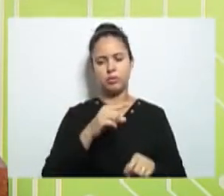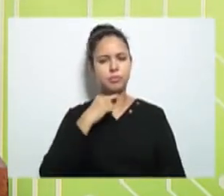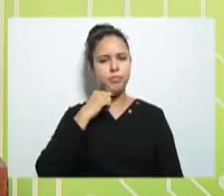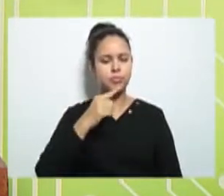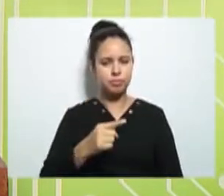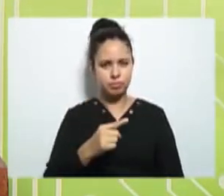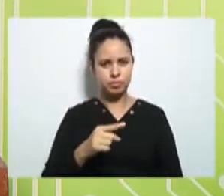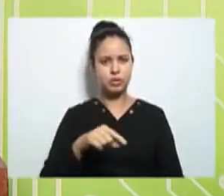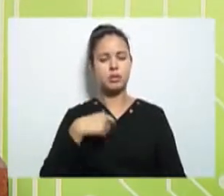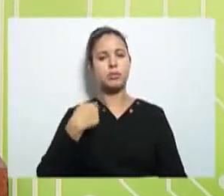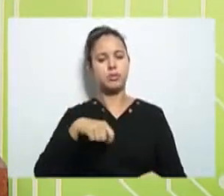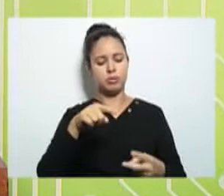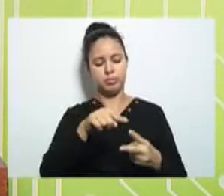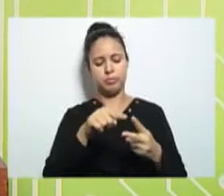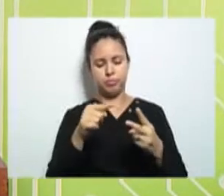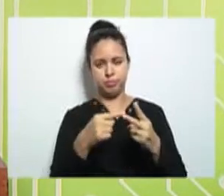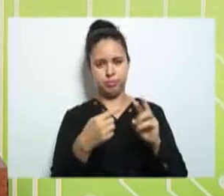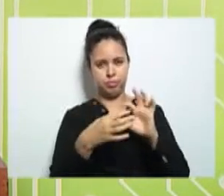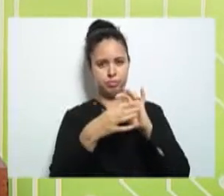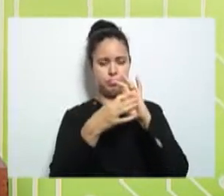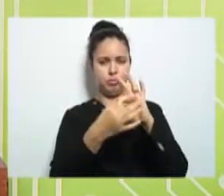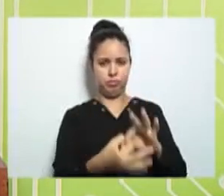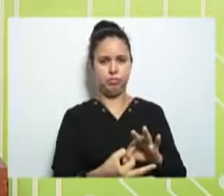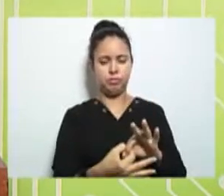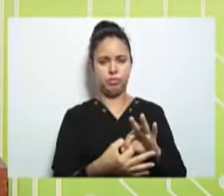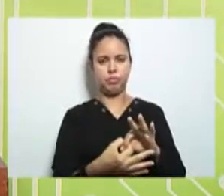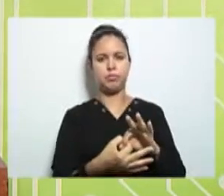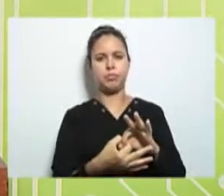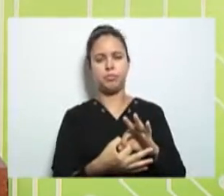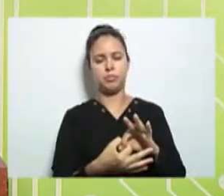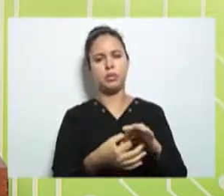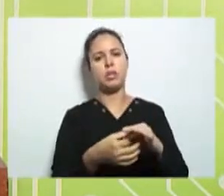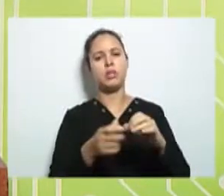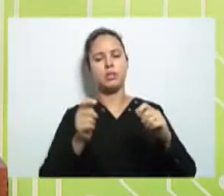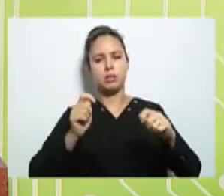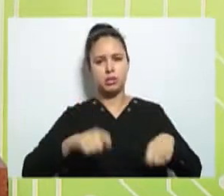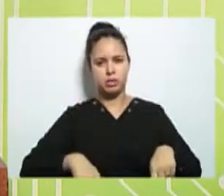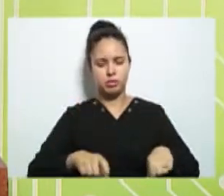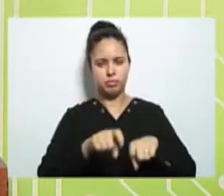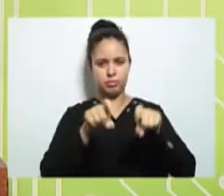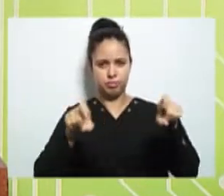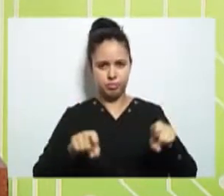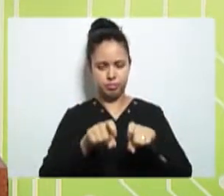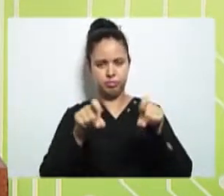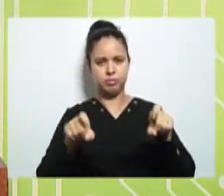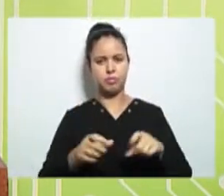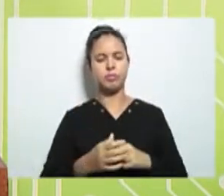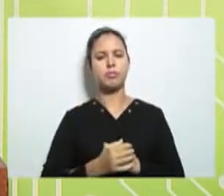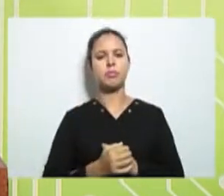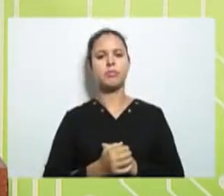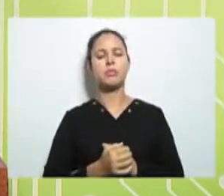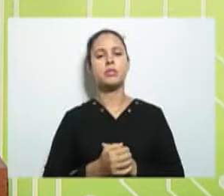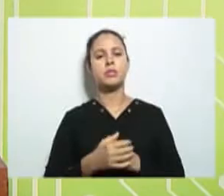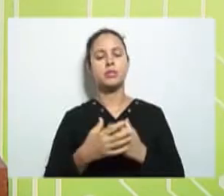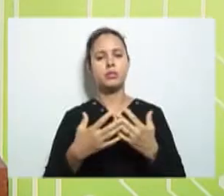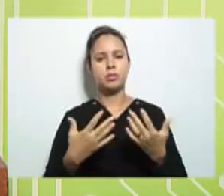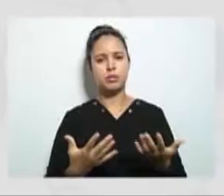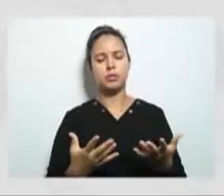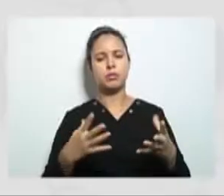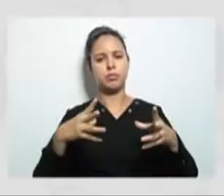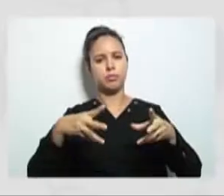não tenho nem o que fazer, eu não tenho computador, né? Não tenho nem o que ligar, beleza, gente? Então é essa questão aí em